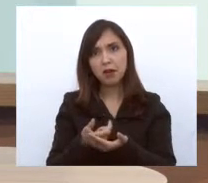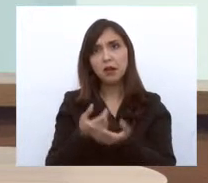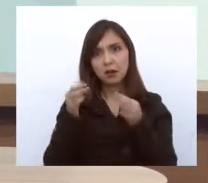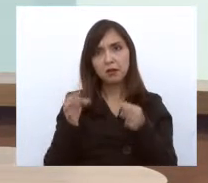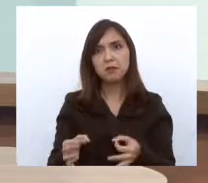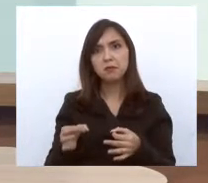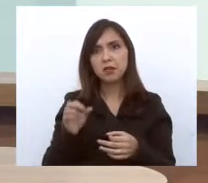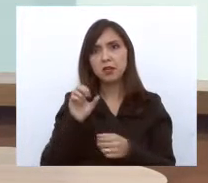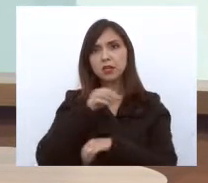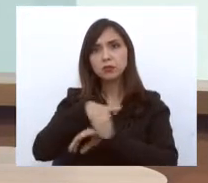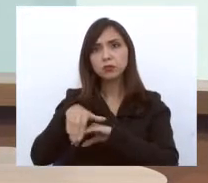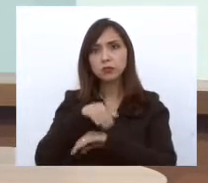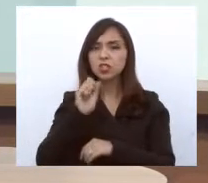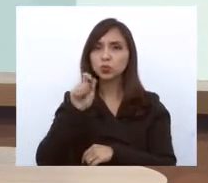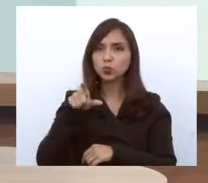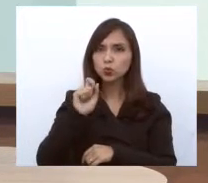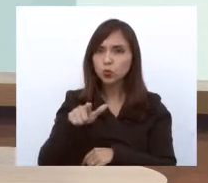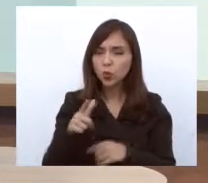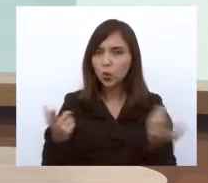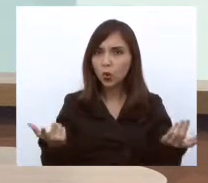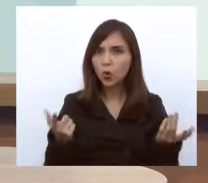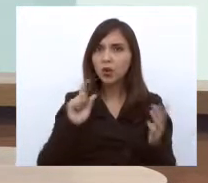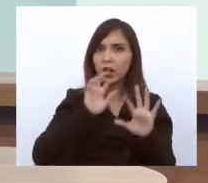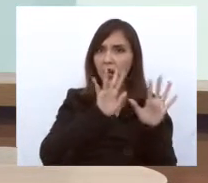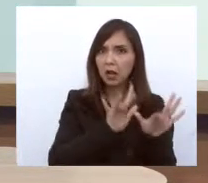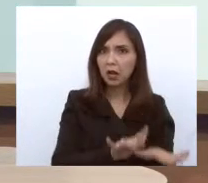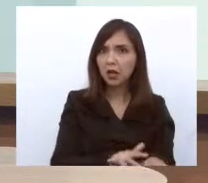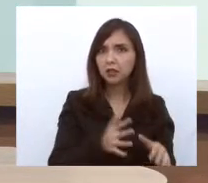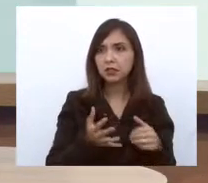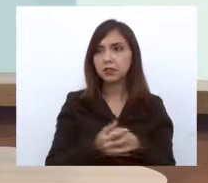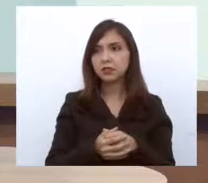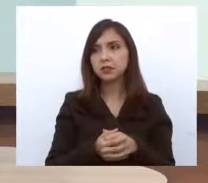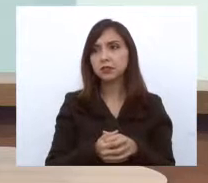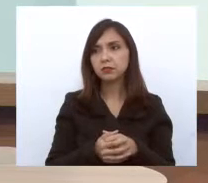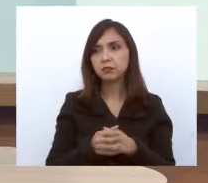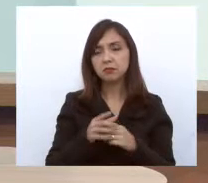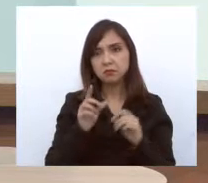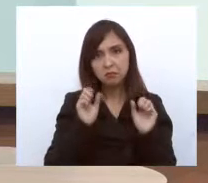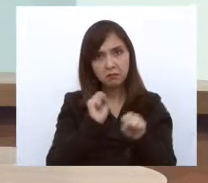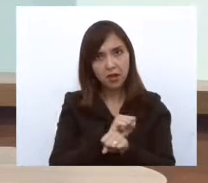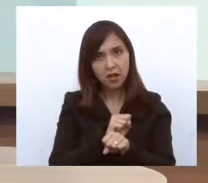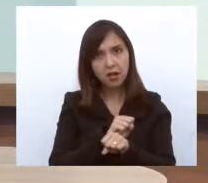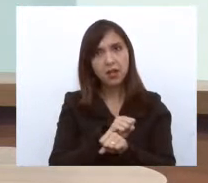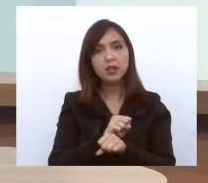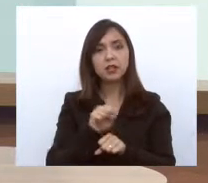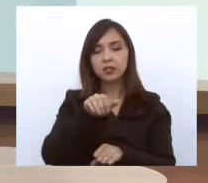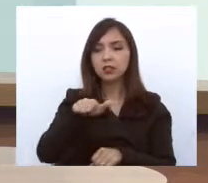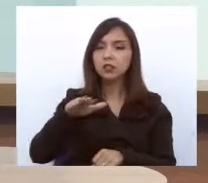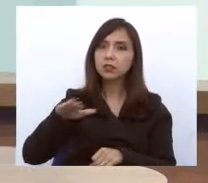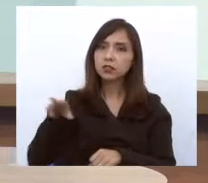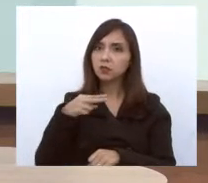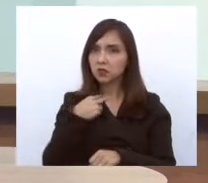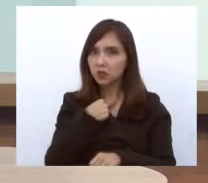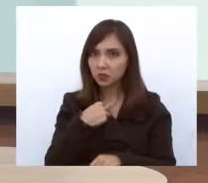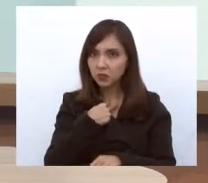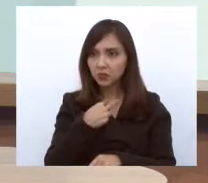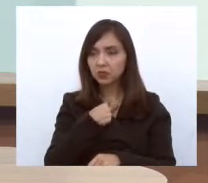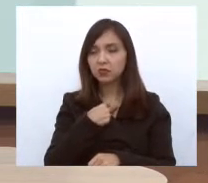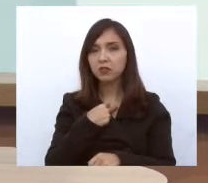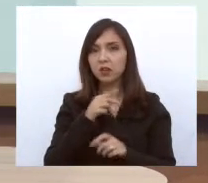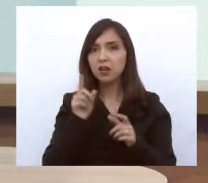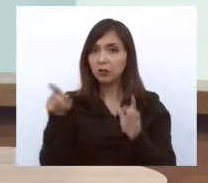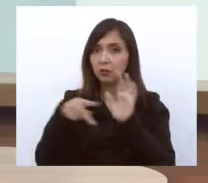Azul, mesmo estando cadastrado, mesmo parando na vaga que para ele está